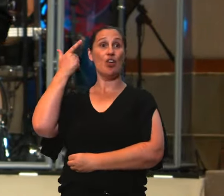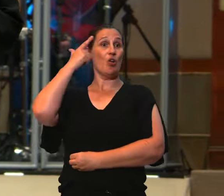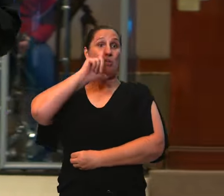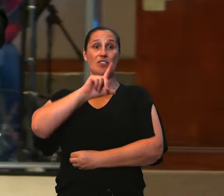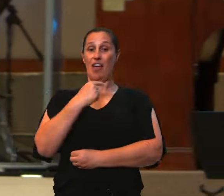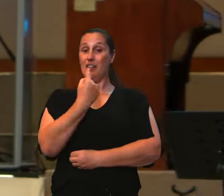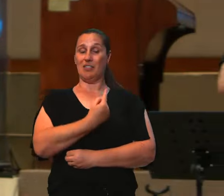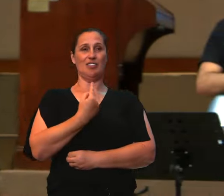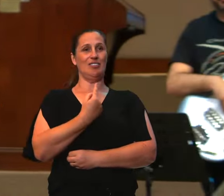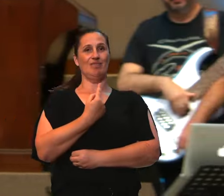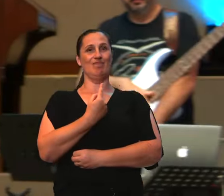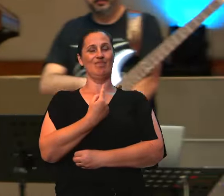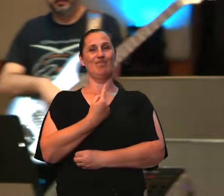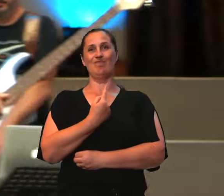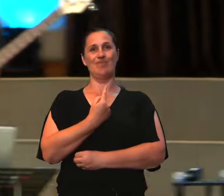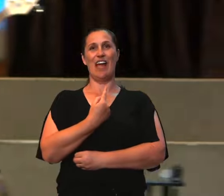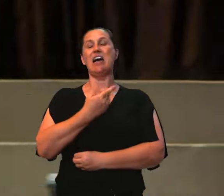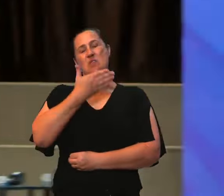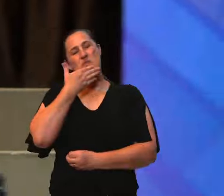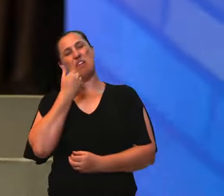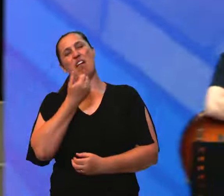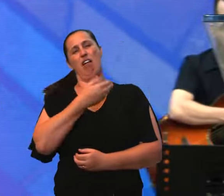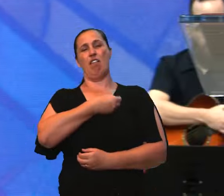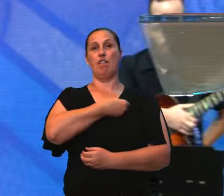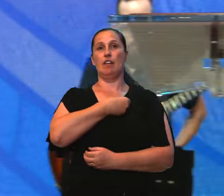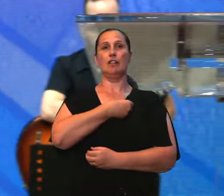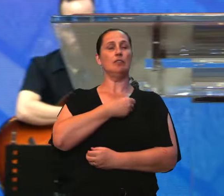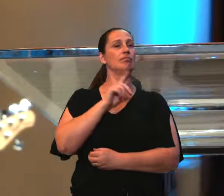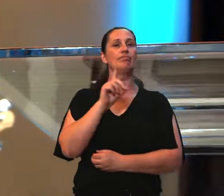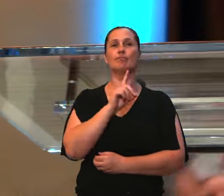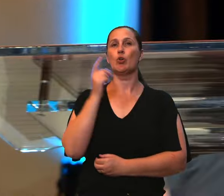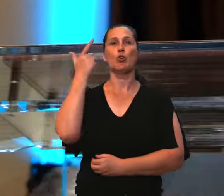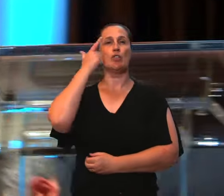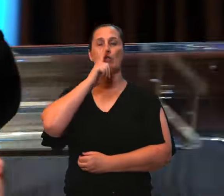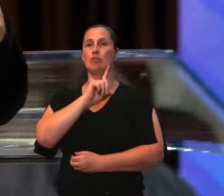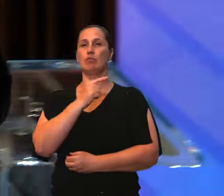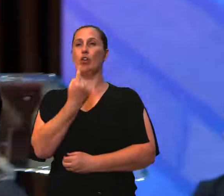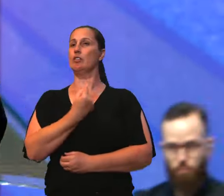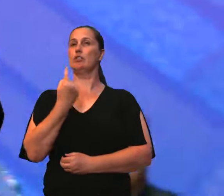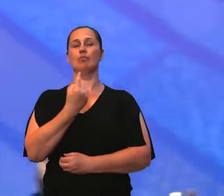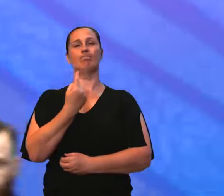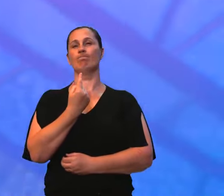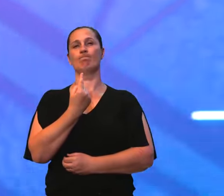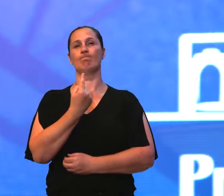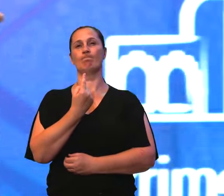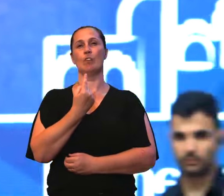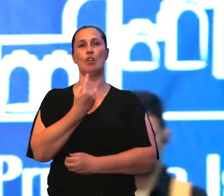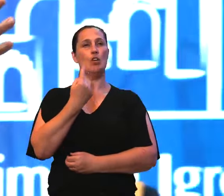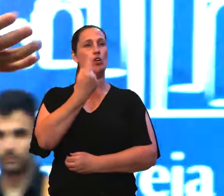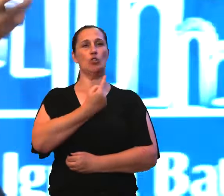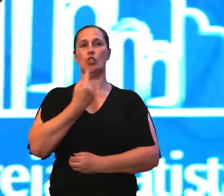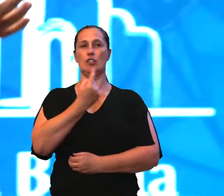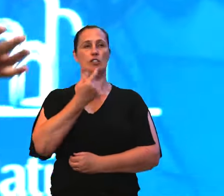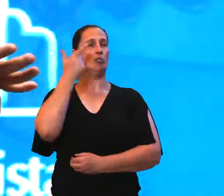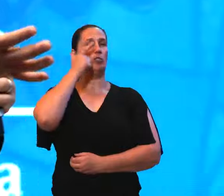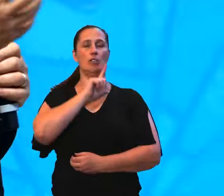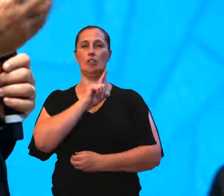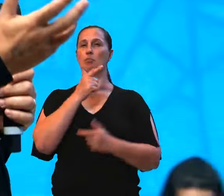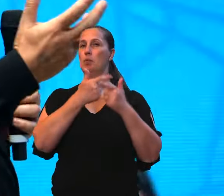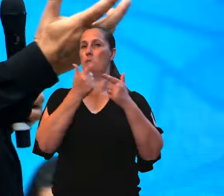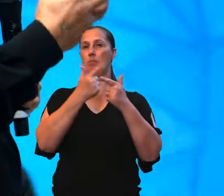por mais que você queira eu vou melhorar minha vida não vai conseguir Por mais que você queira você não vai conseguir resolver os problemas